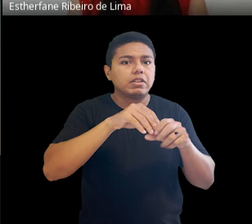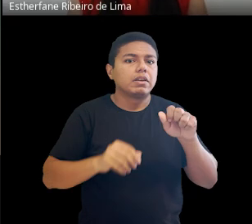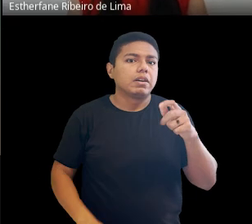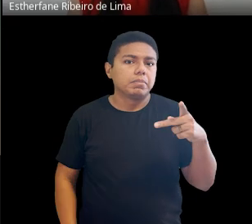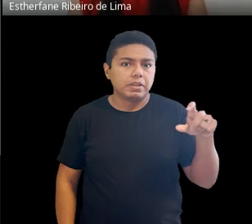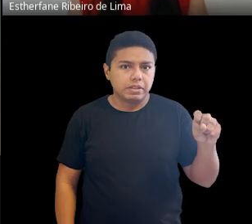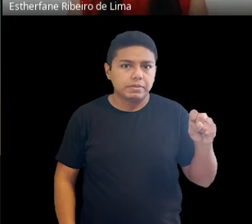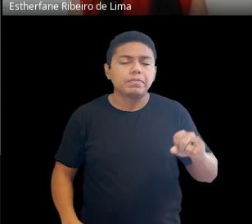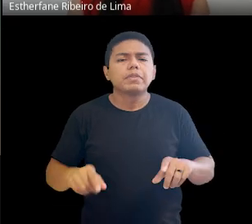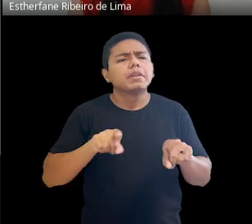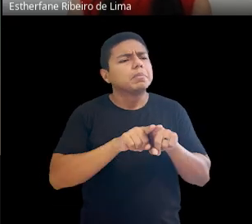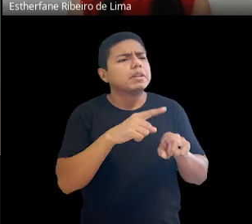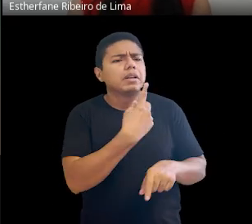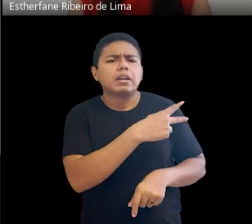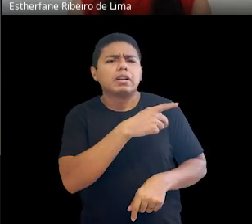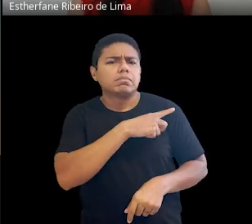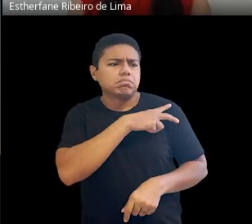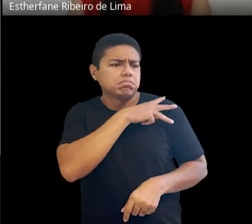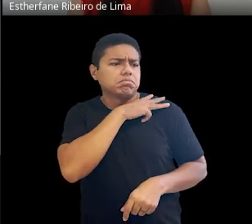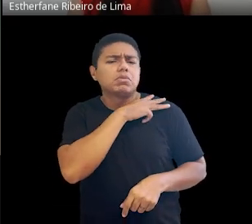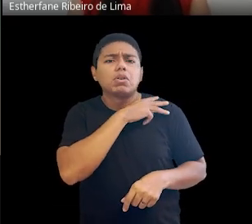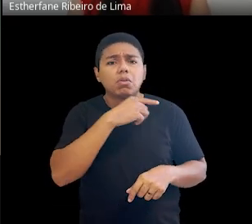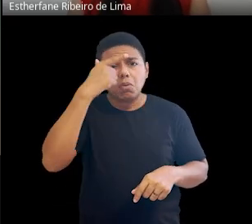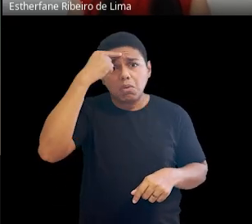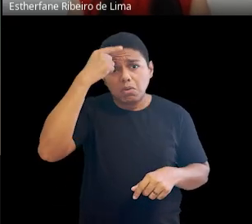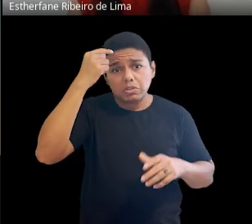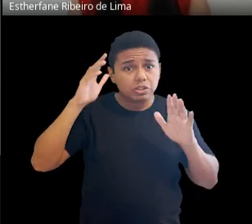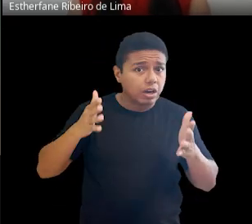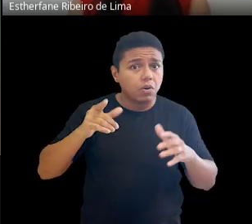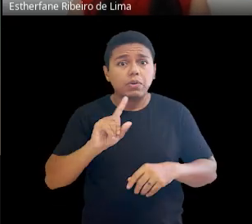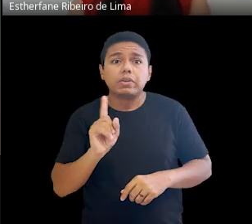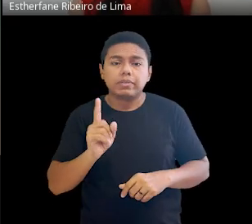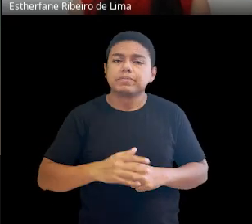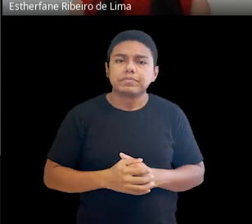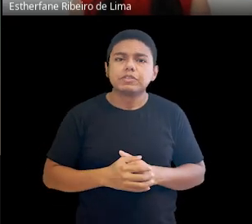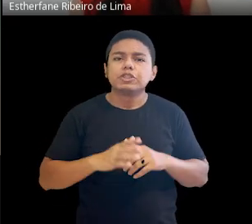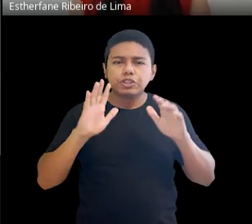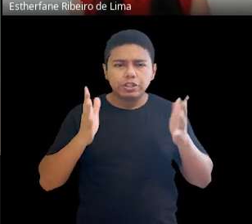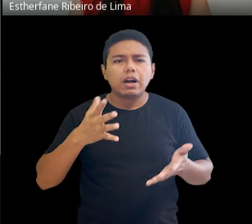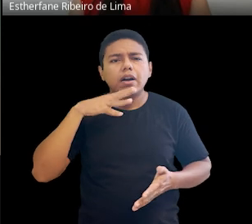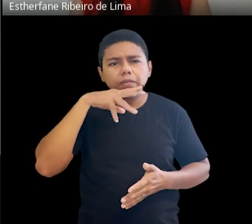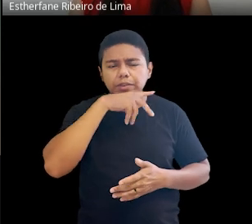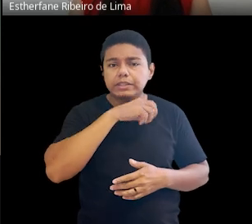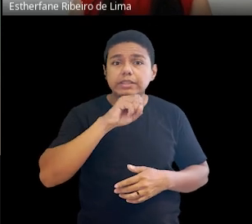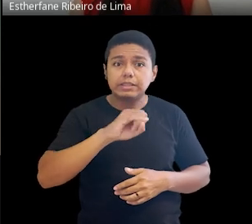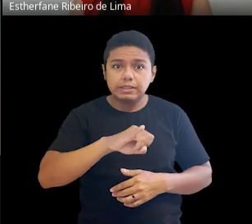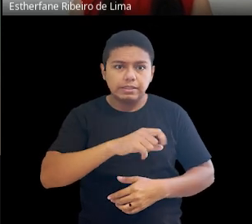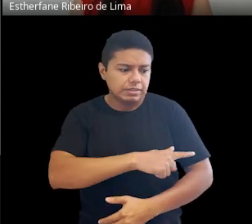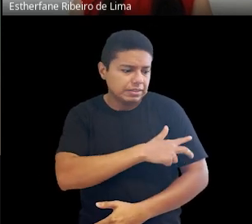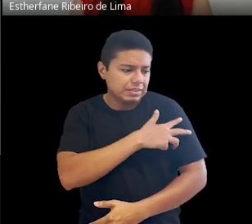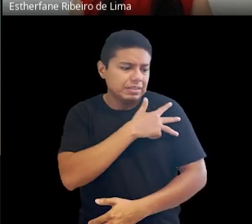A escolaridade, existem evidências que pessoas com baixo nível, com baixo grau de escolaridade,